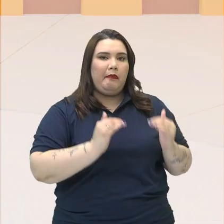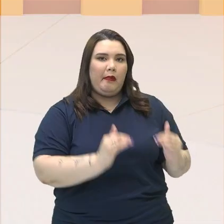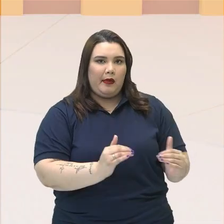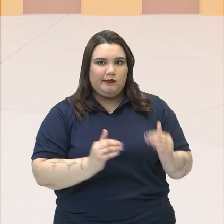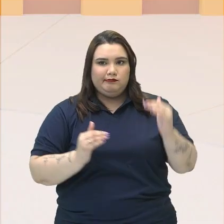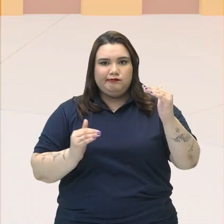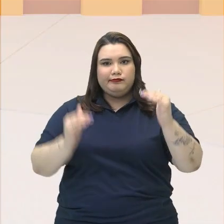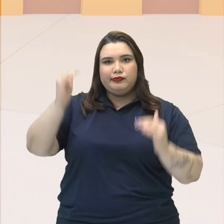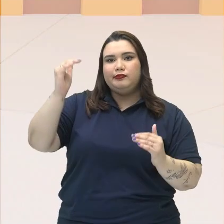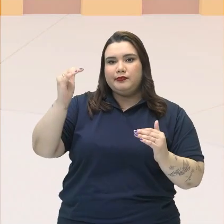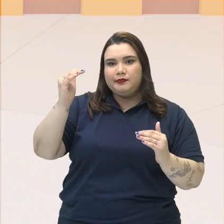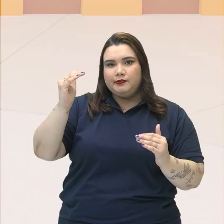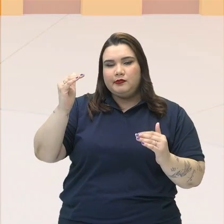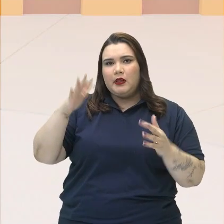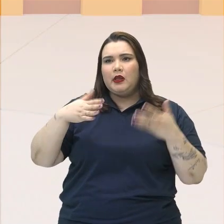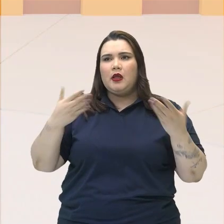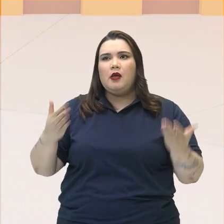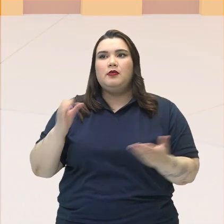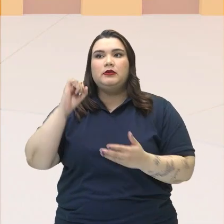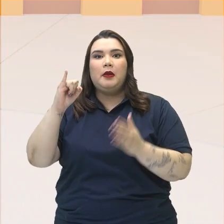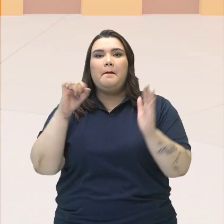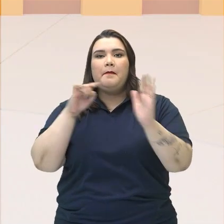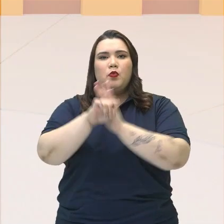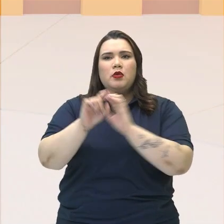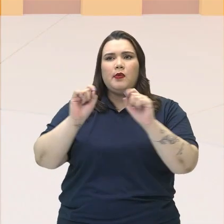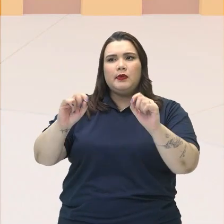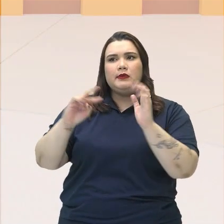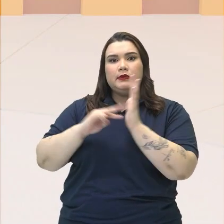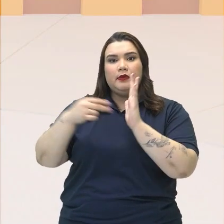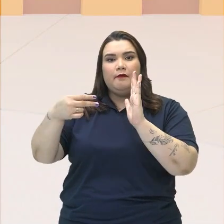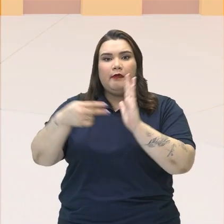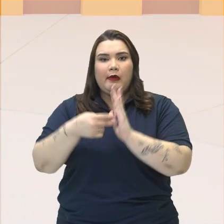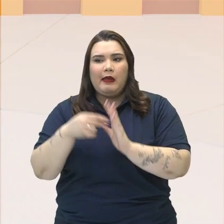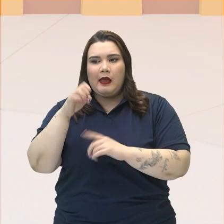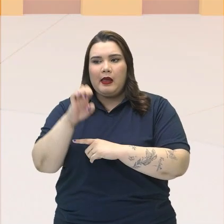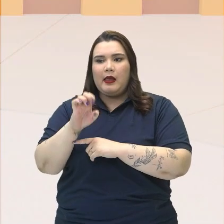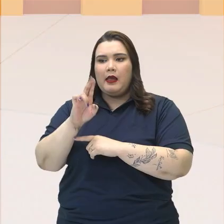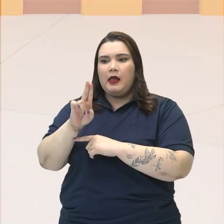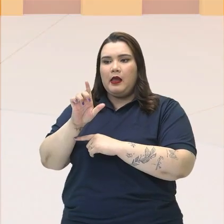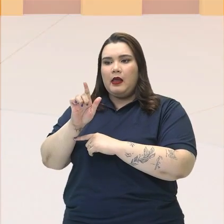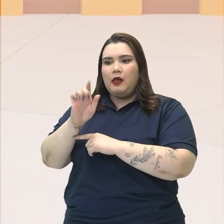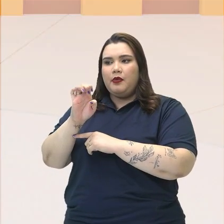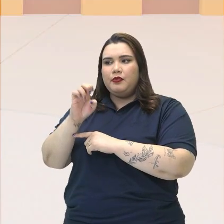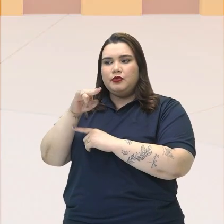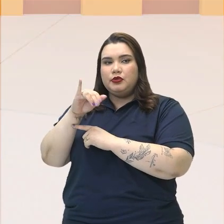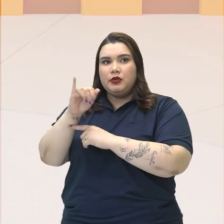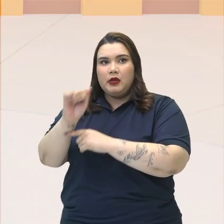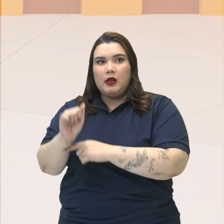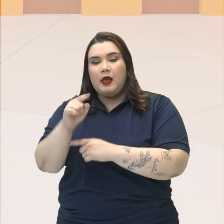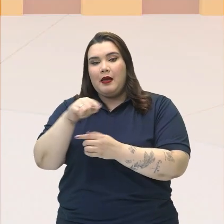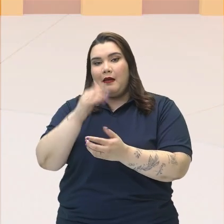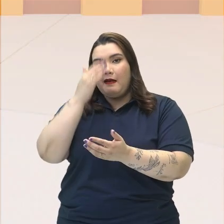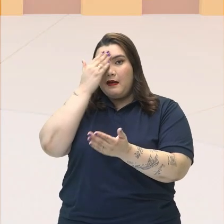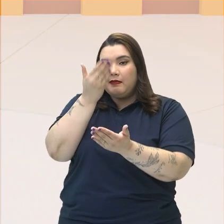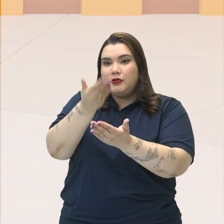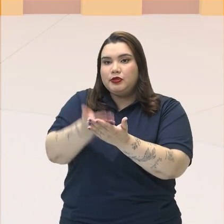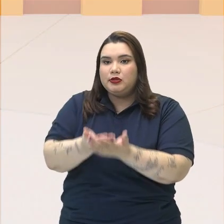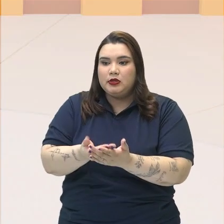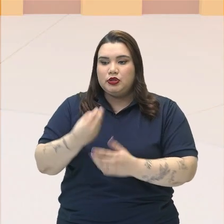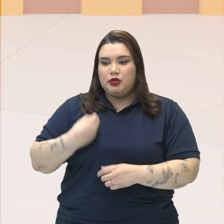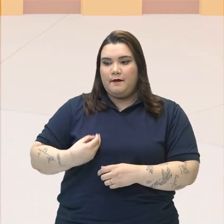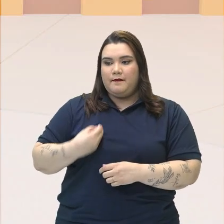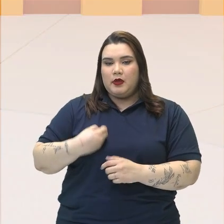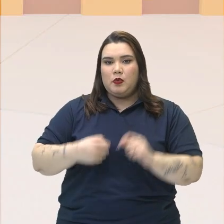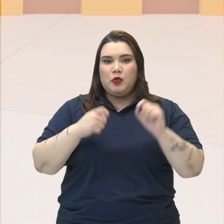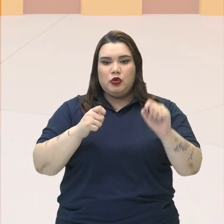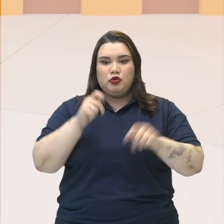se perguntarem para vocês o que é a eugenia, é essa ideia aí, de uma crença na existência de